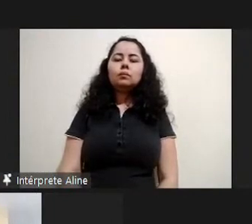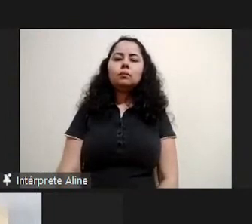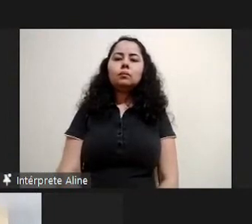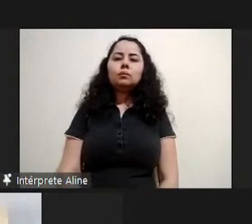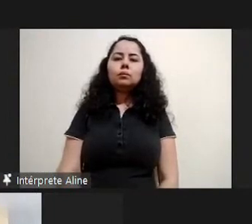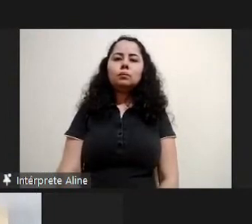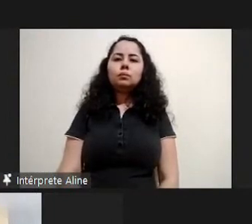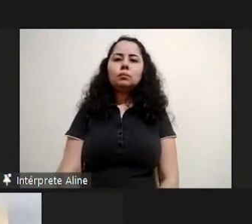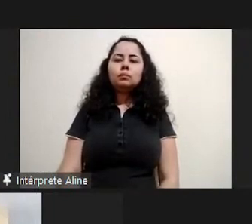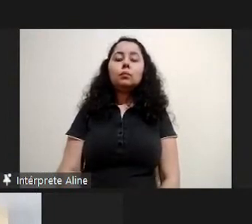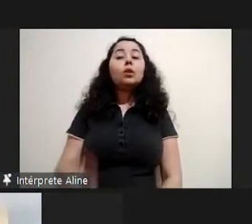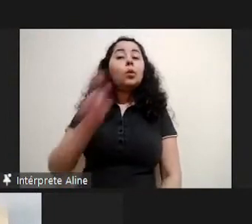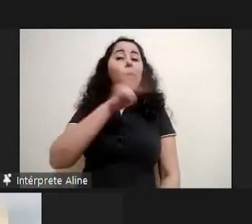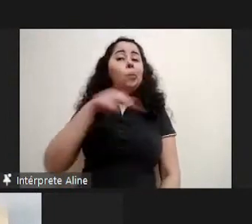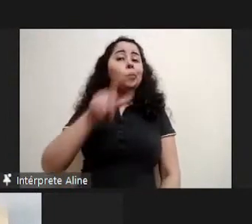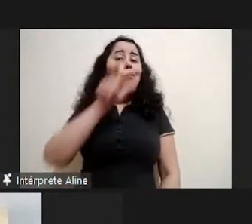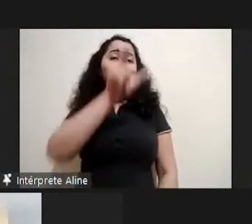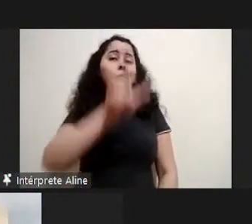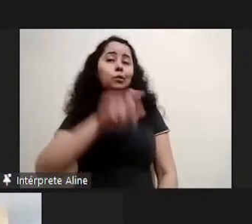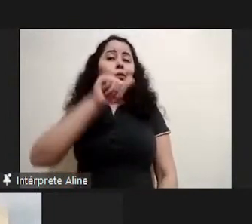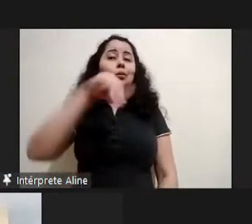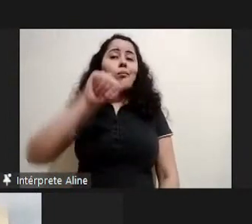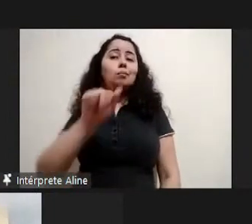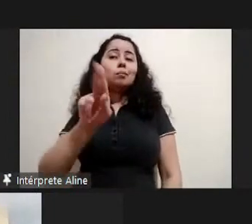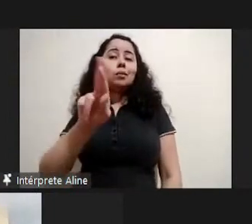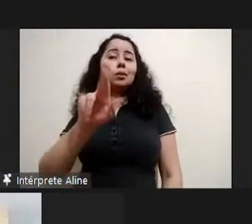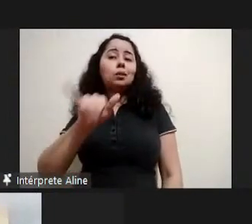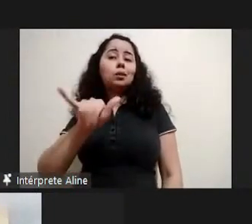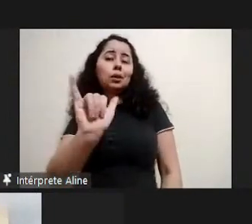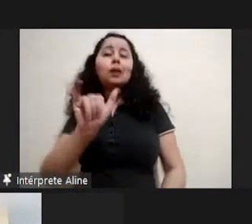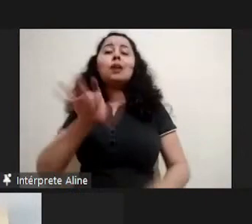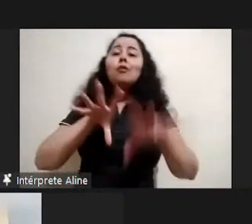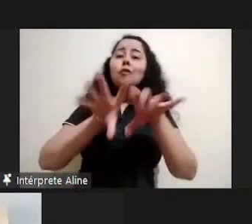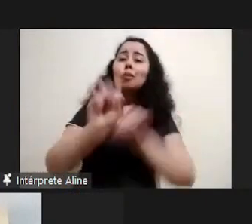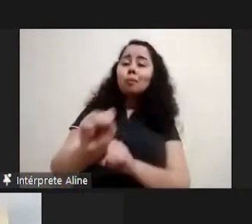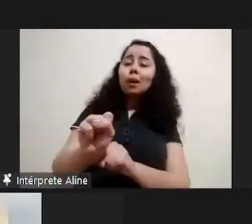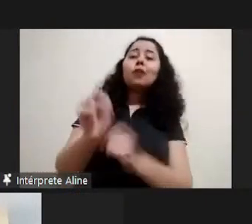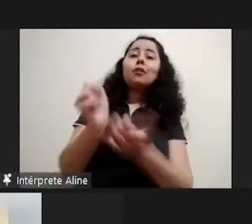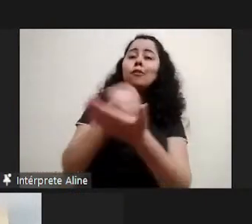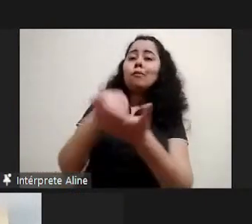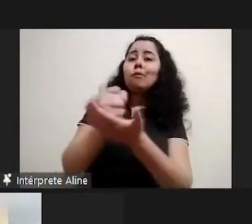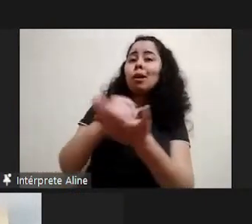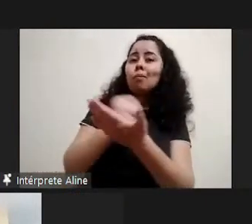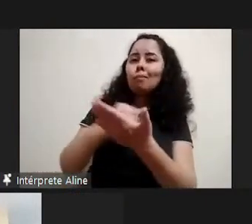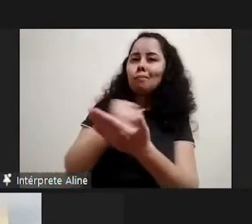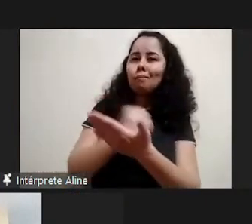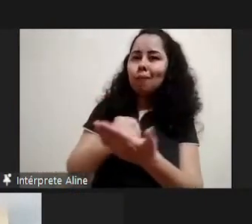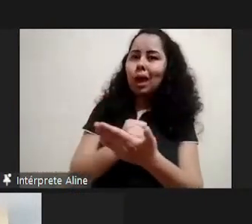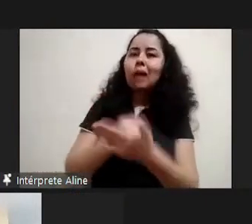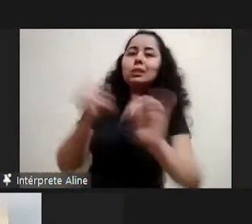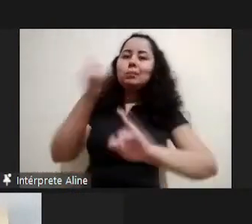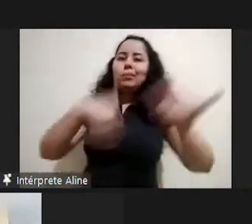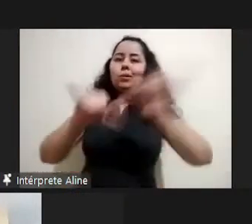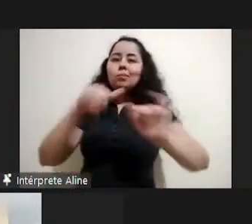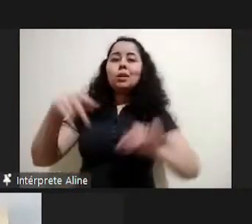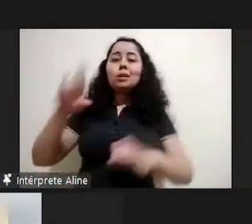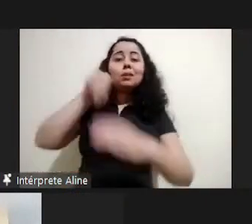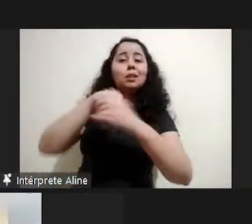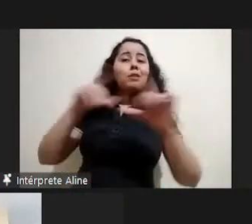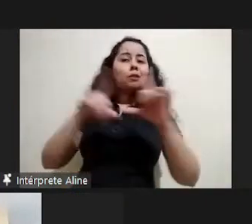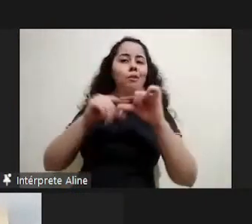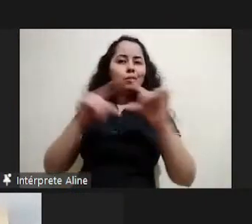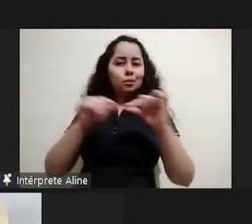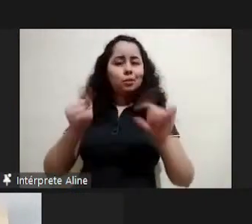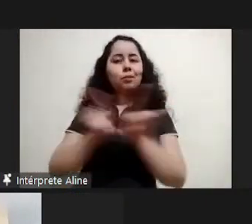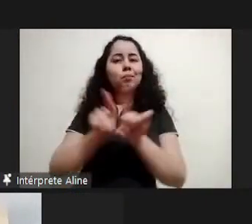O professor Amauri Caiafa Duarte é graduado em farmácia e em farmácia bioquímica pela UFJF. É mestre em